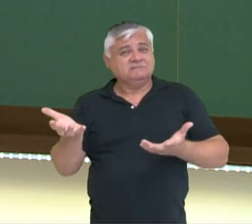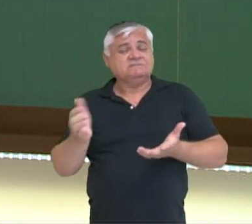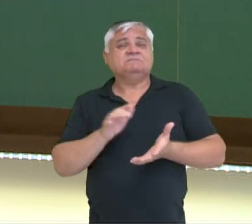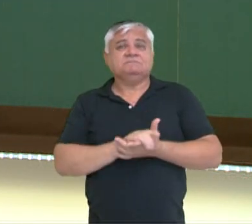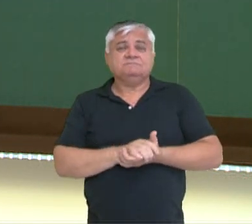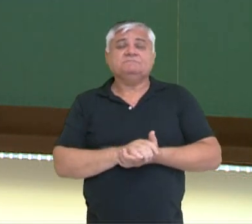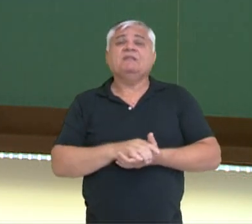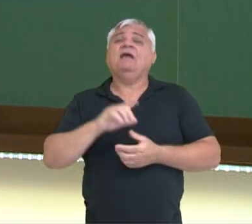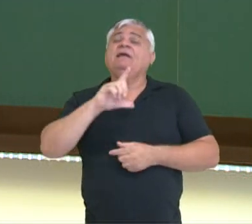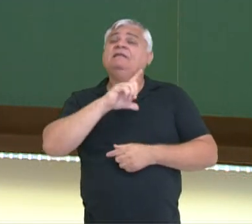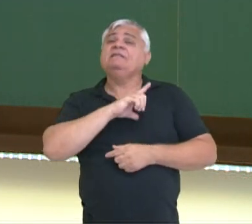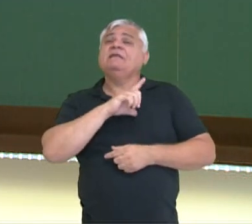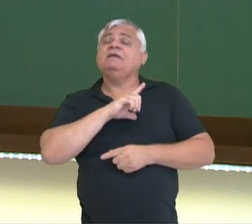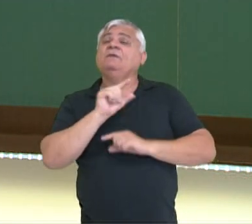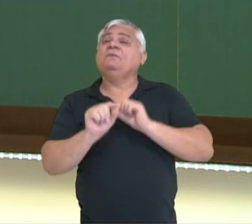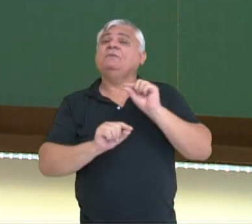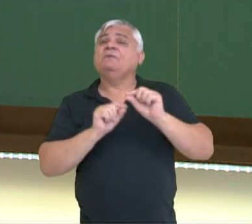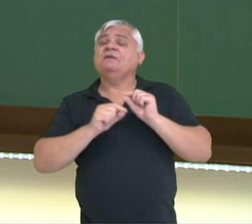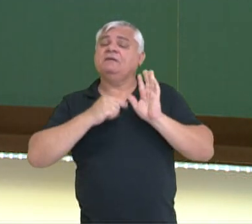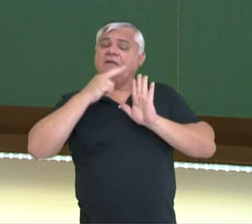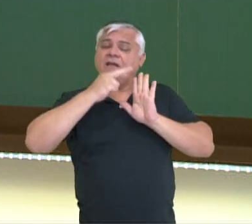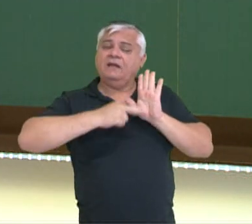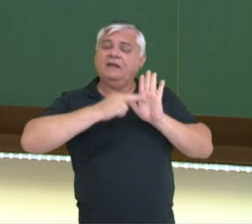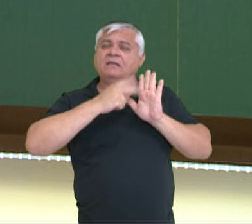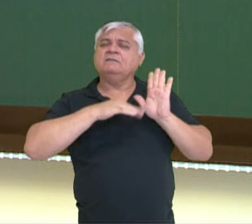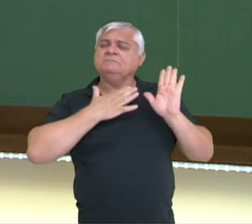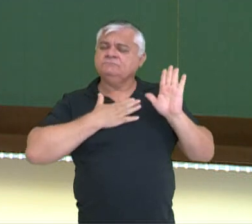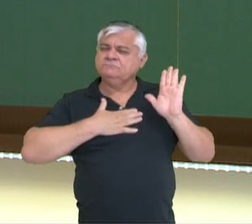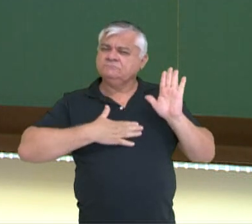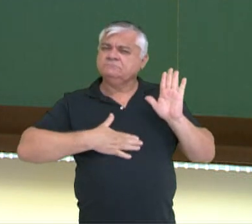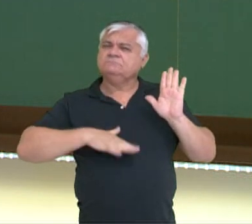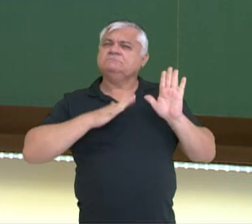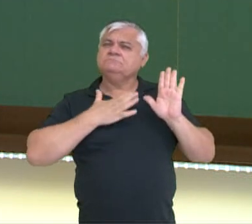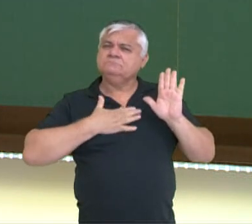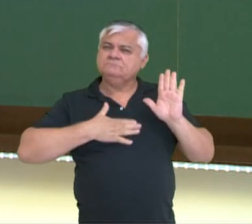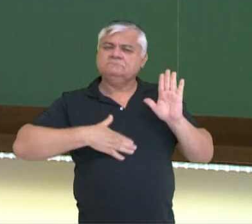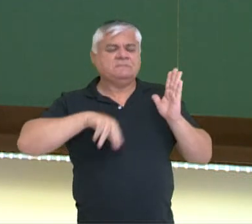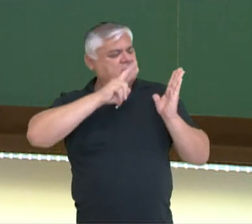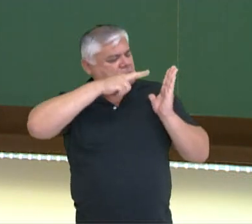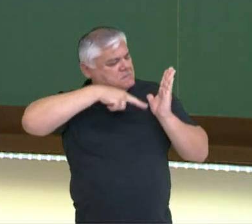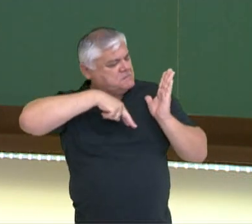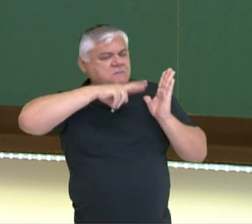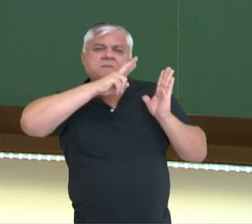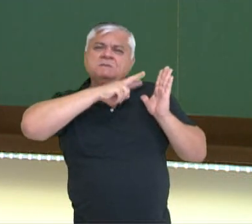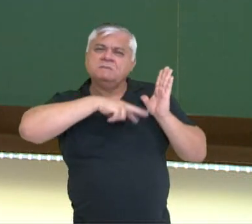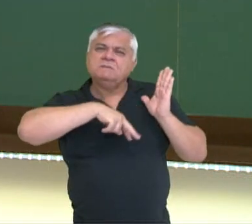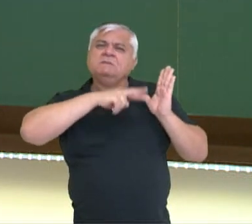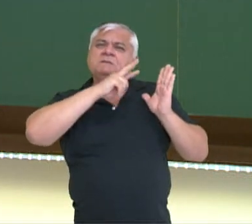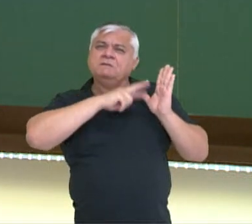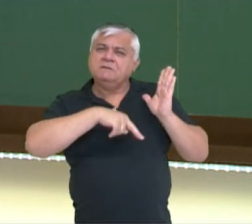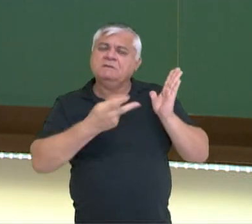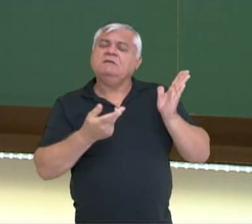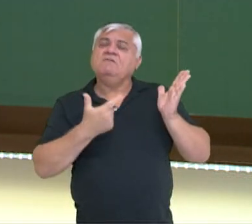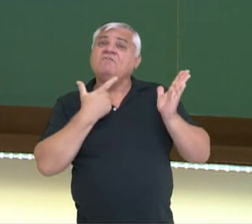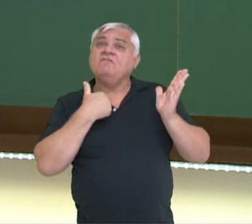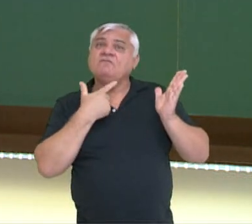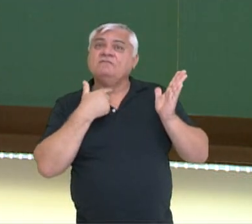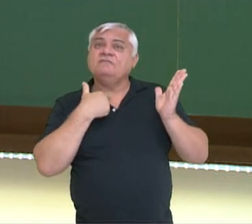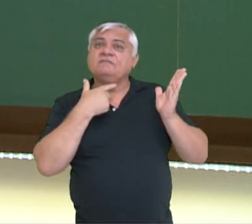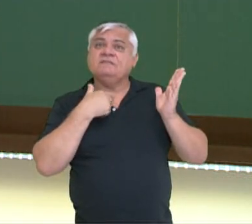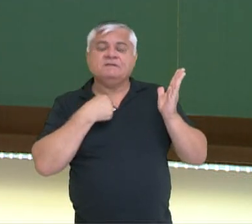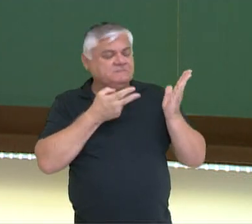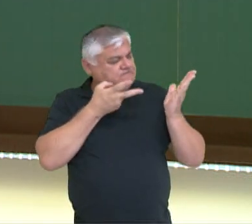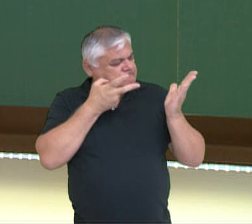nós teríamos assim que ler com bastante calma, com bastante, né, realmente vontade